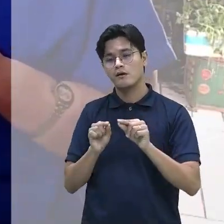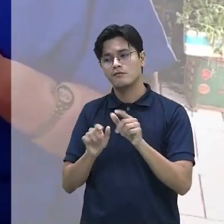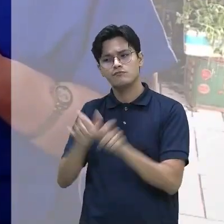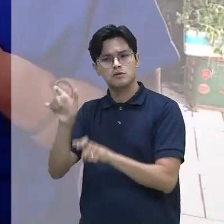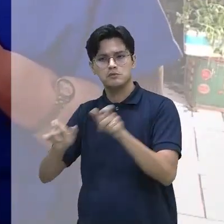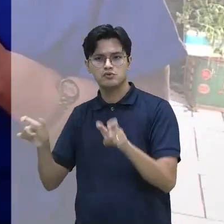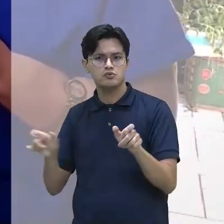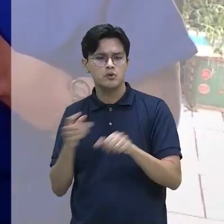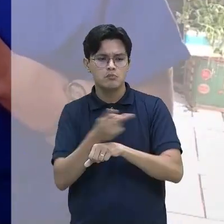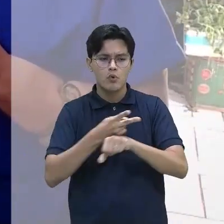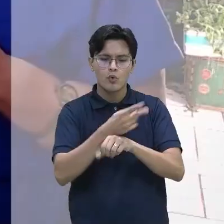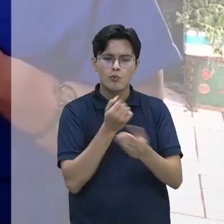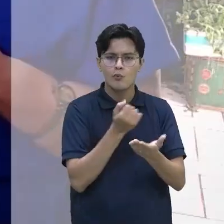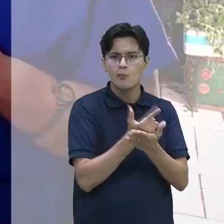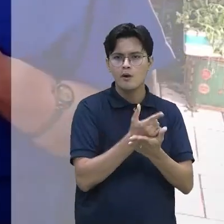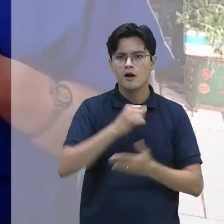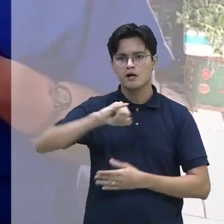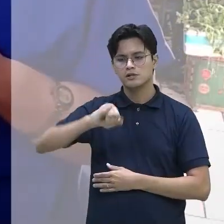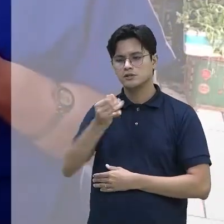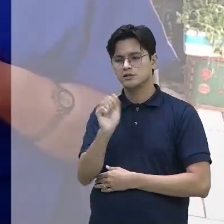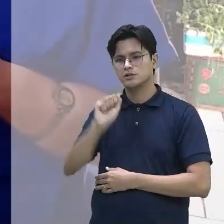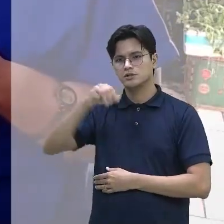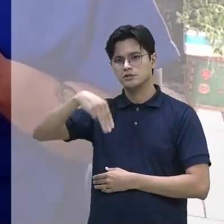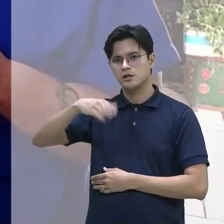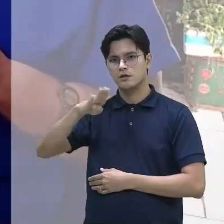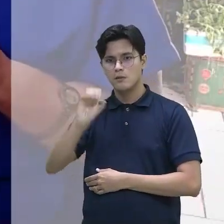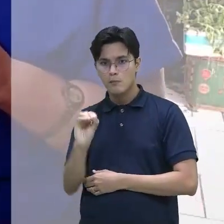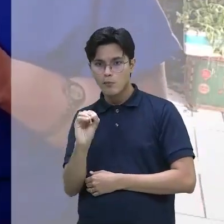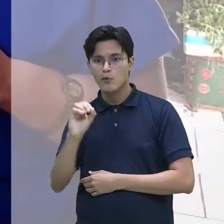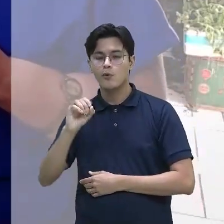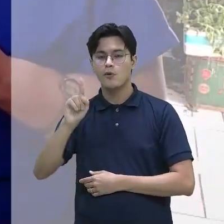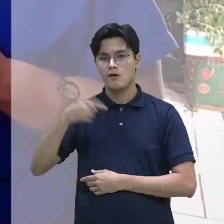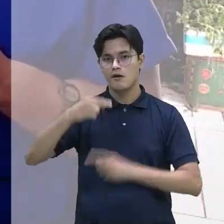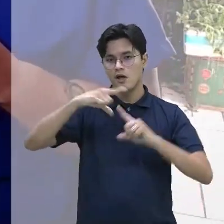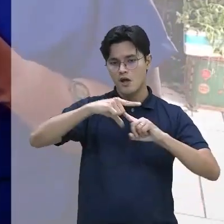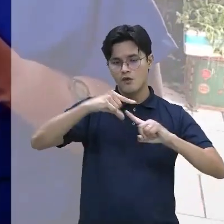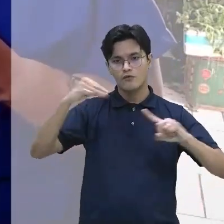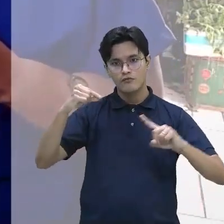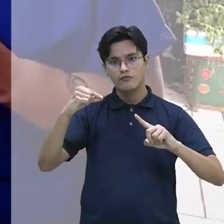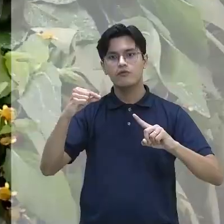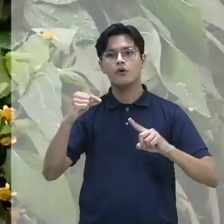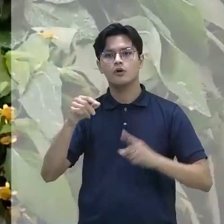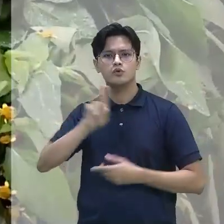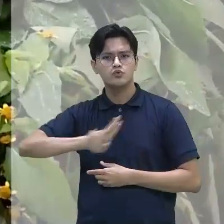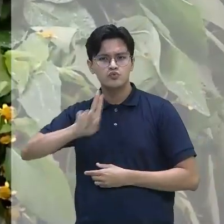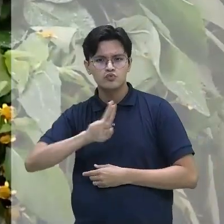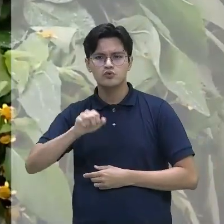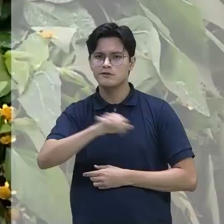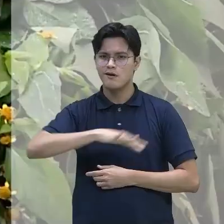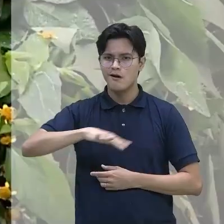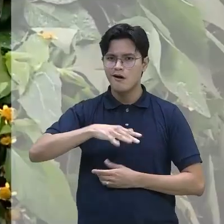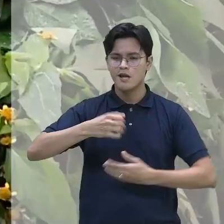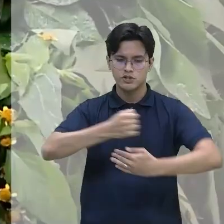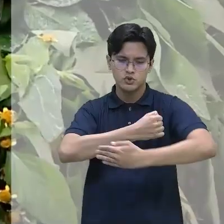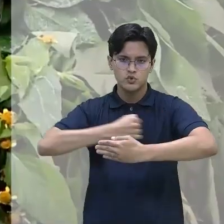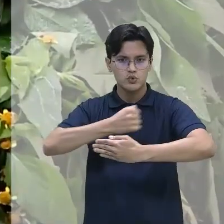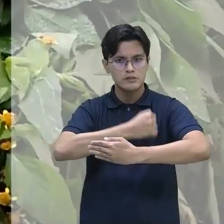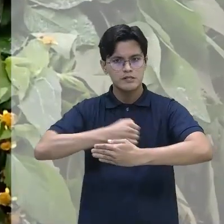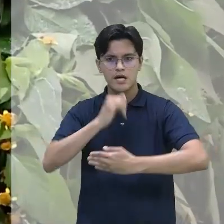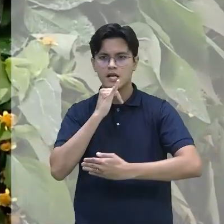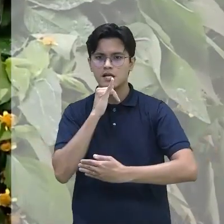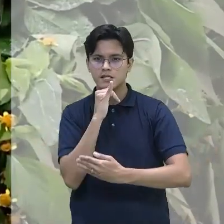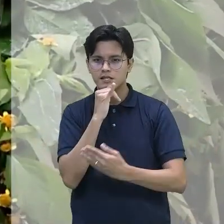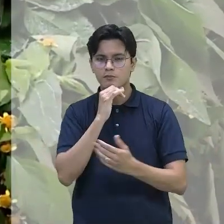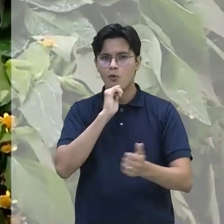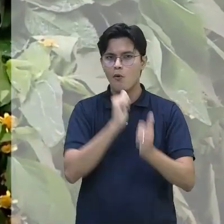uma folha que o pessoal utiliza muito na culinária para fazer o arroz paraense, para fazer o tacacá, esse daqui também para que